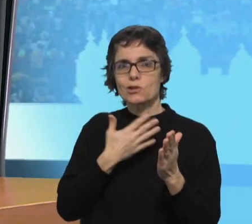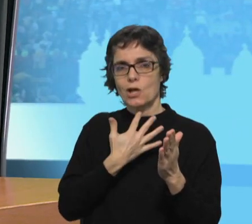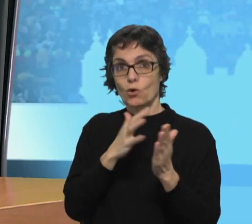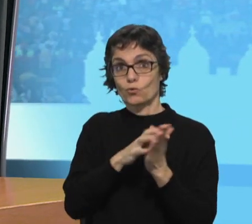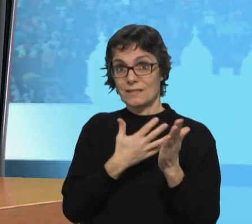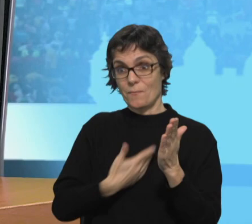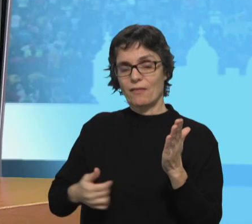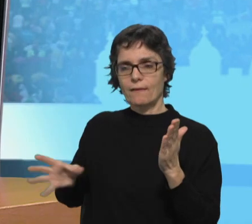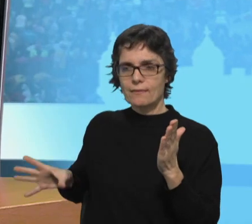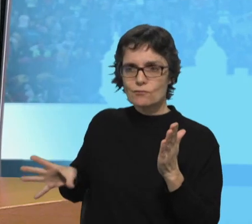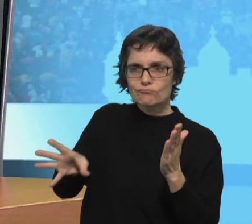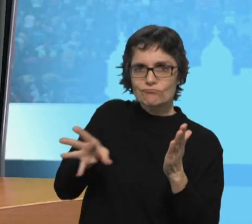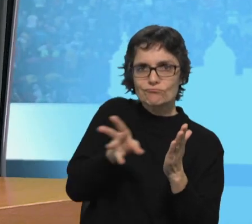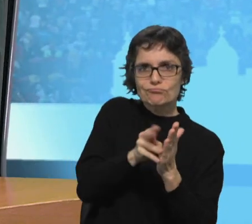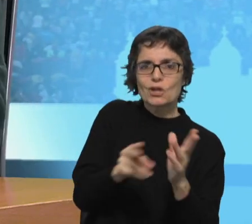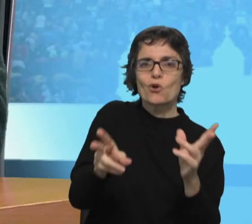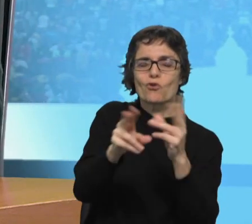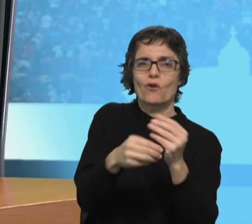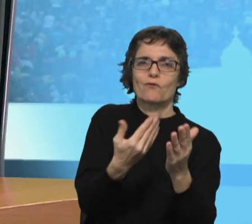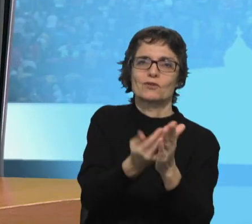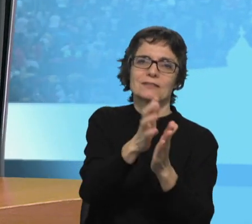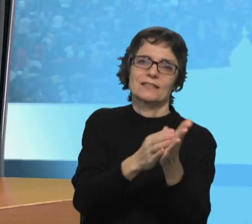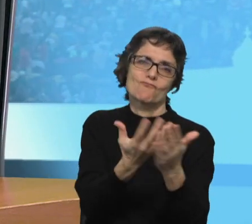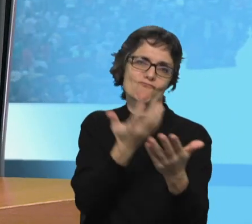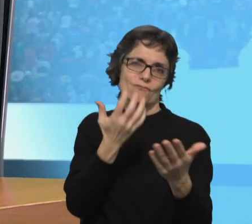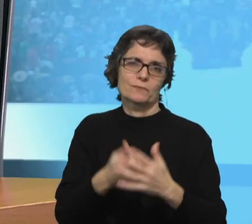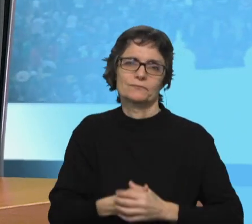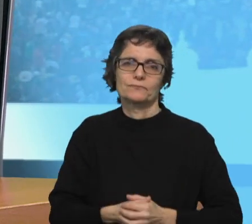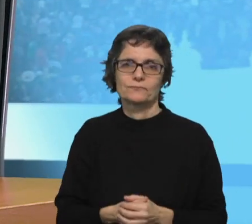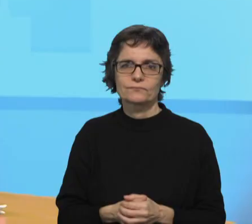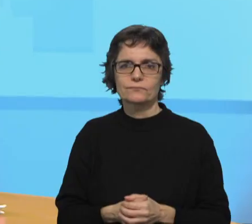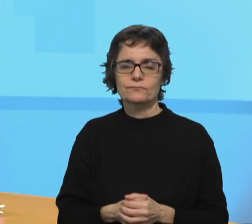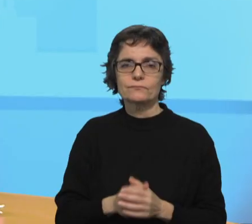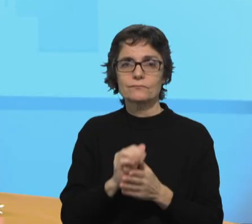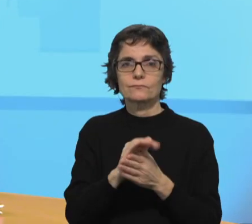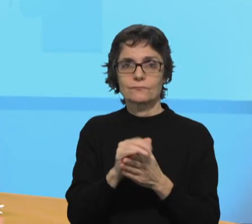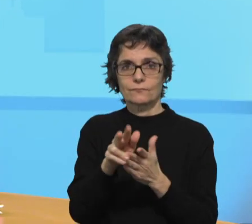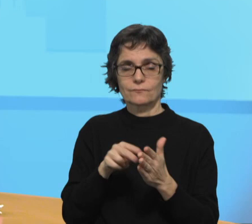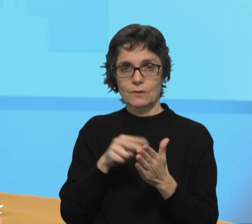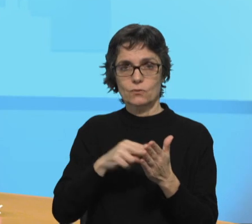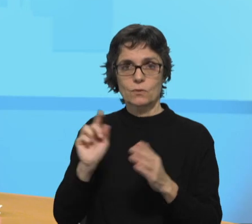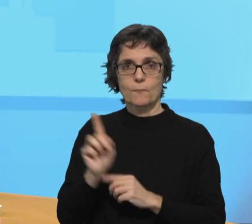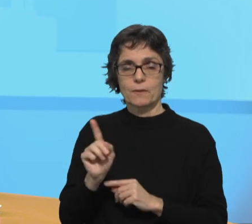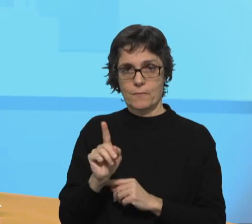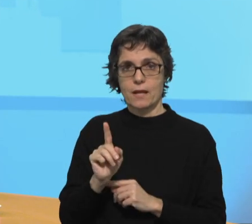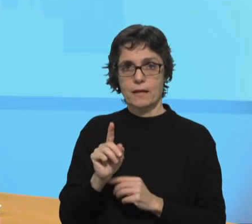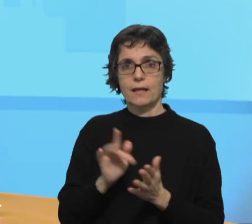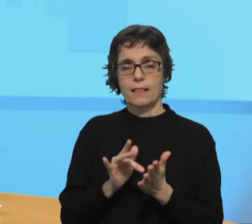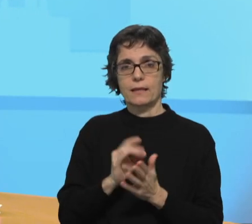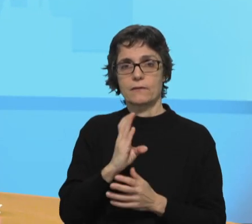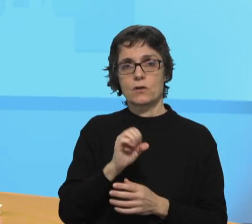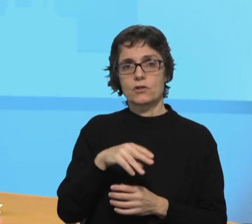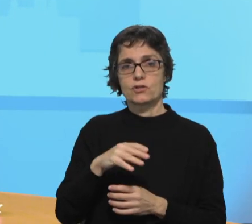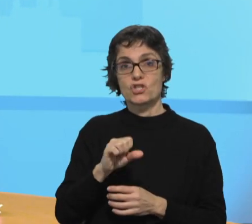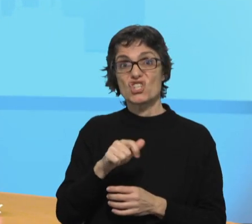Testamento e é levado à plenitude, não é? Primeira leitura, a retirada do livro de Gênesis, temos essa